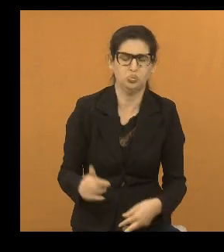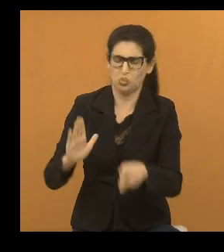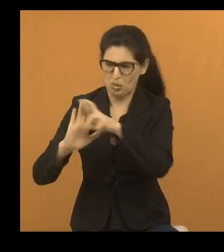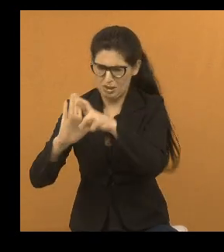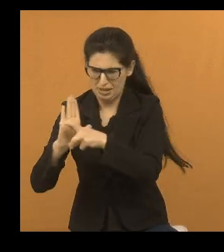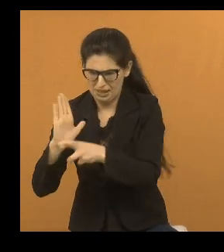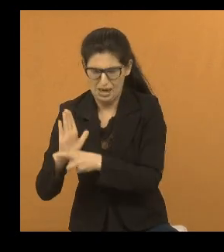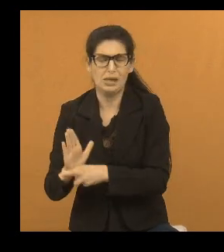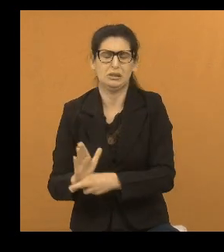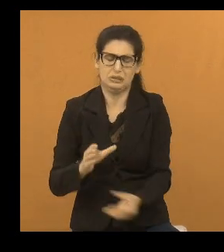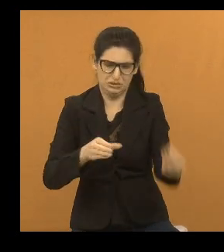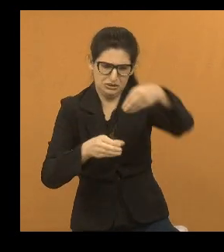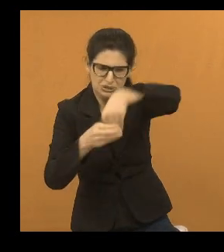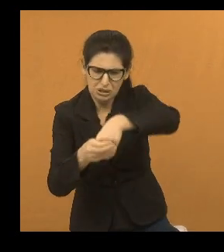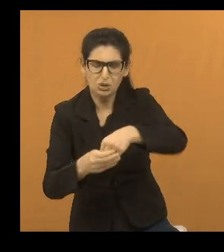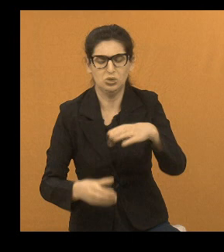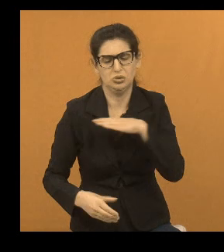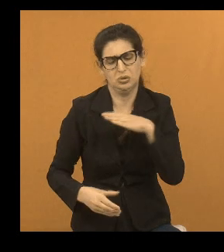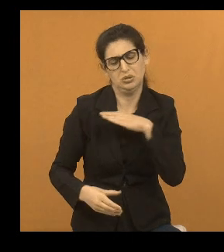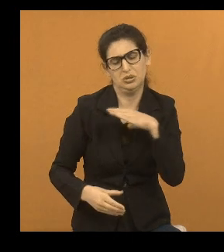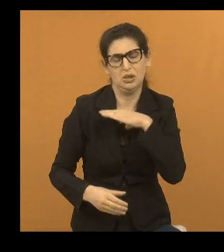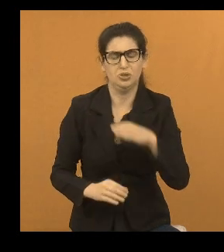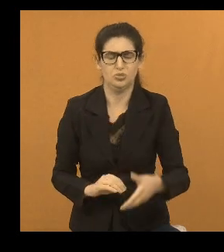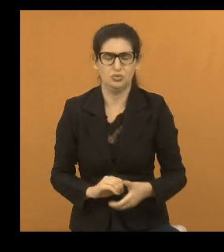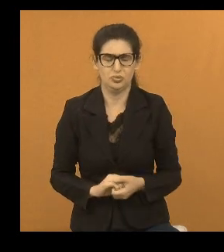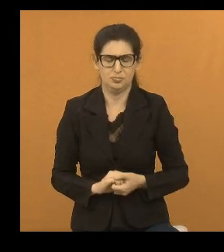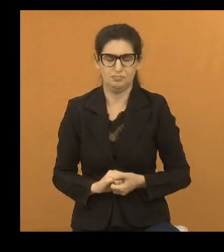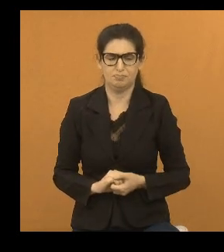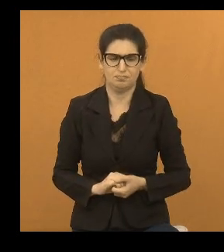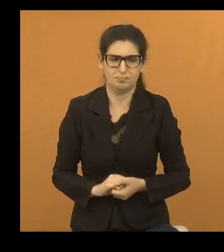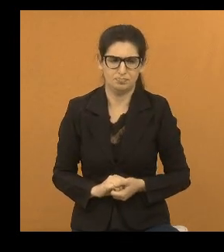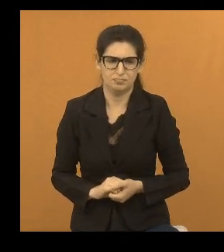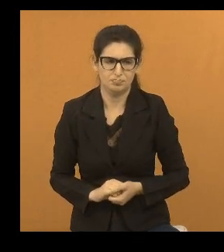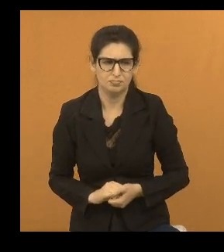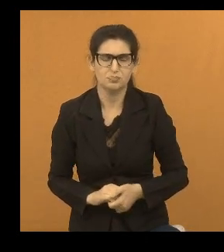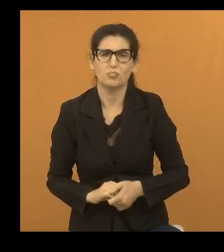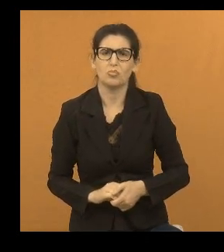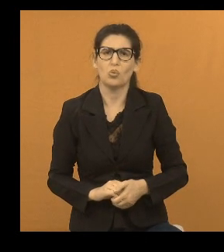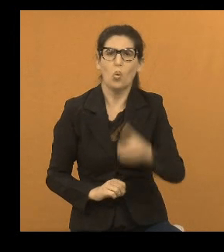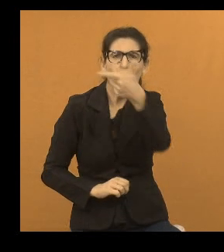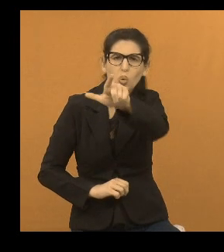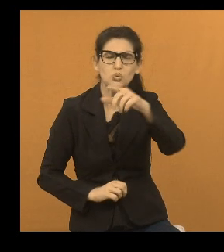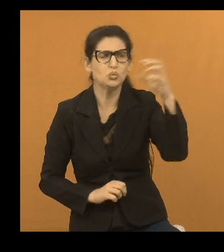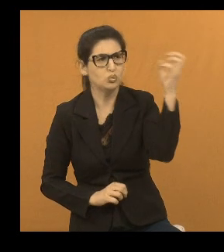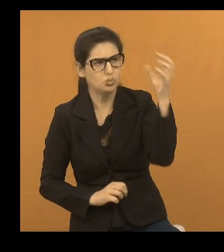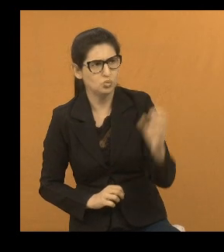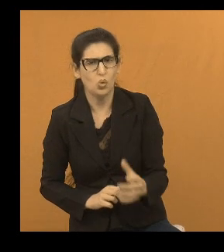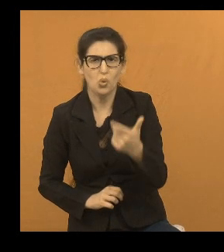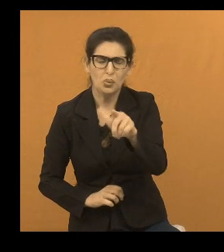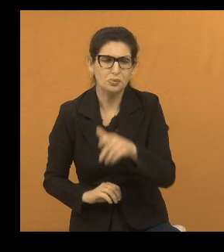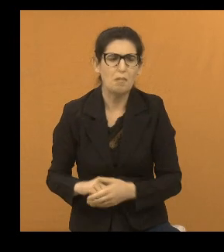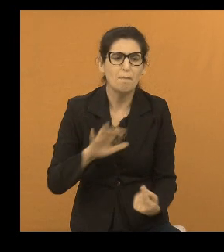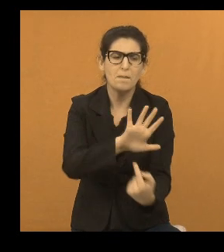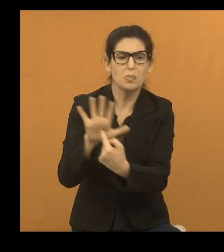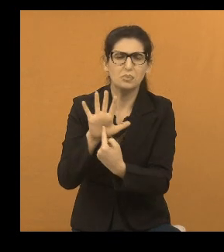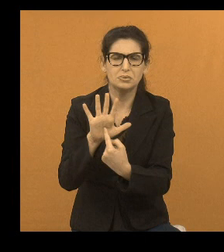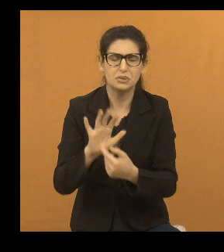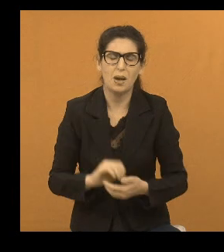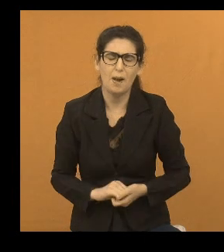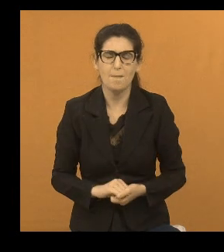da área urbana. Aqui a gente tem no próximo slide, por favor, ele vai